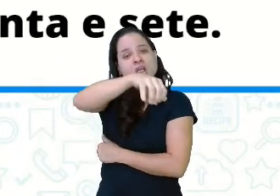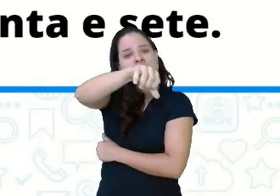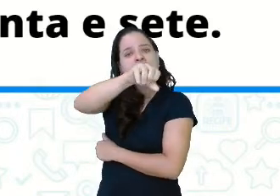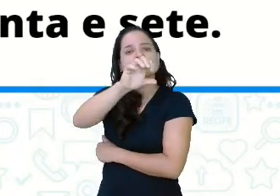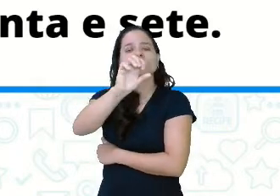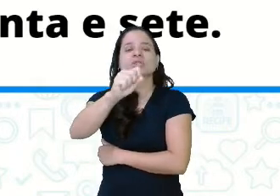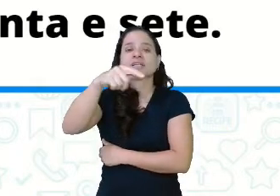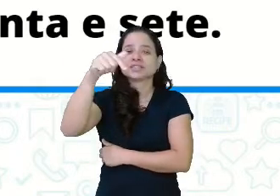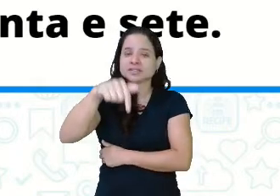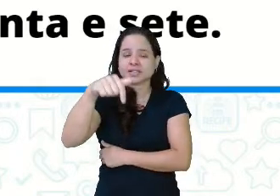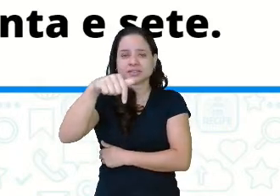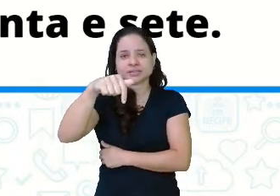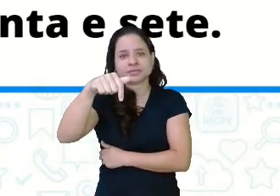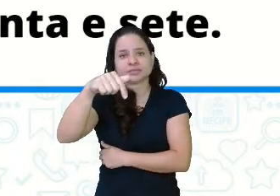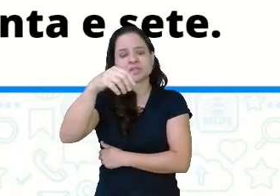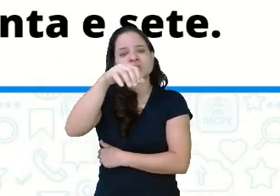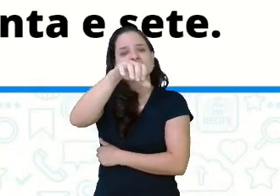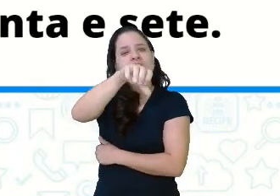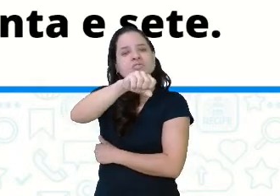987.